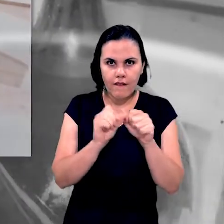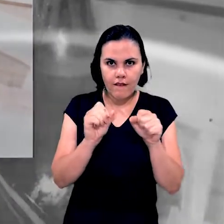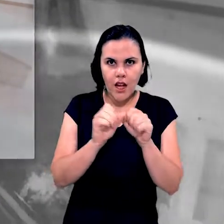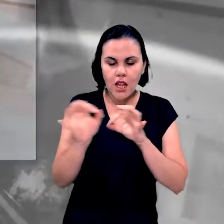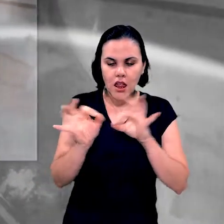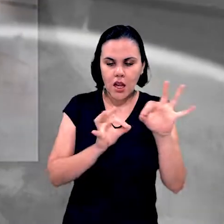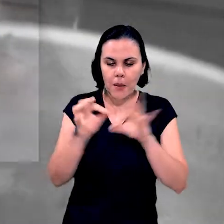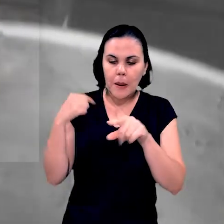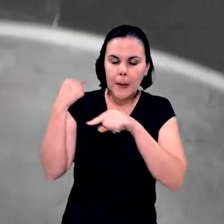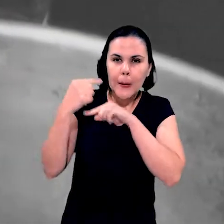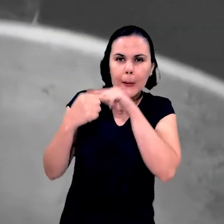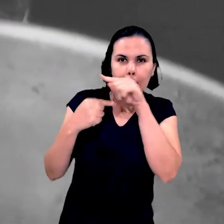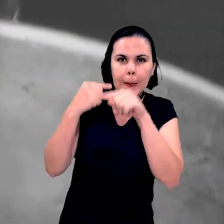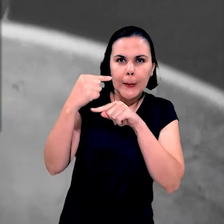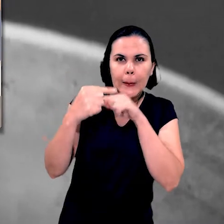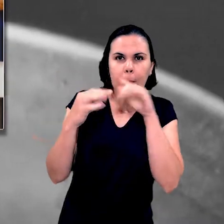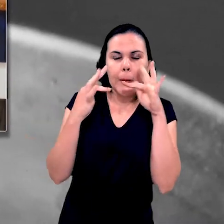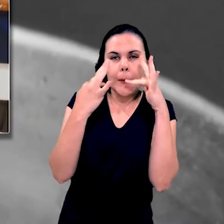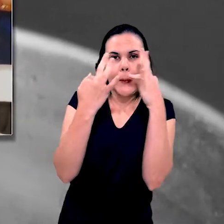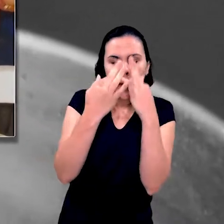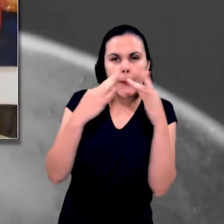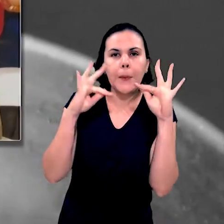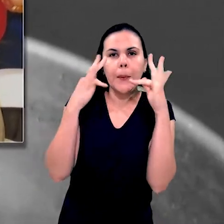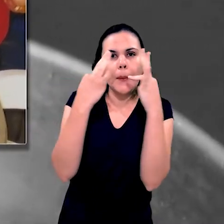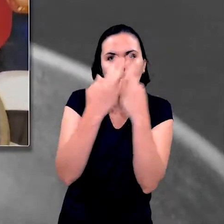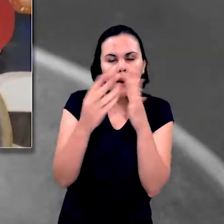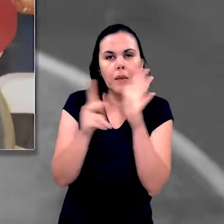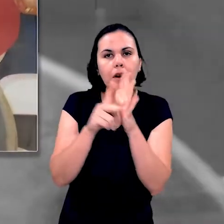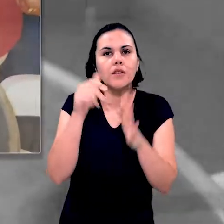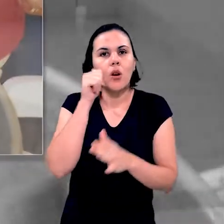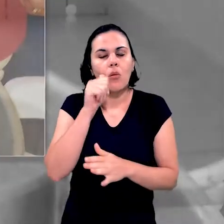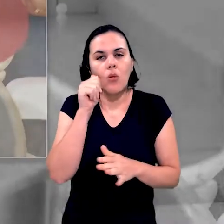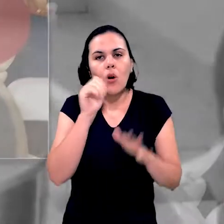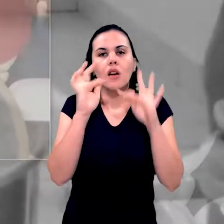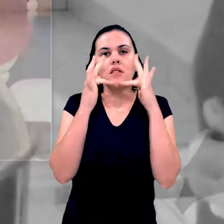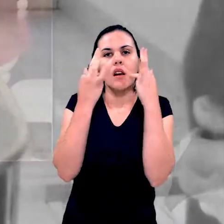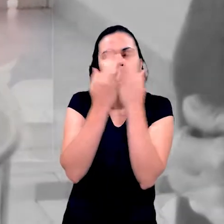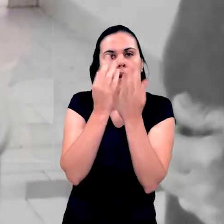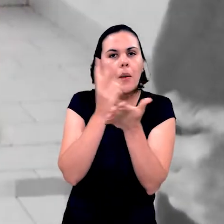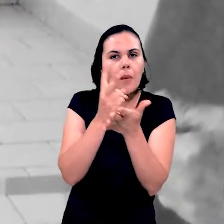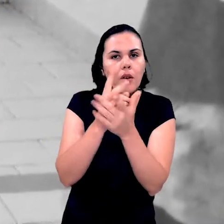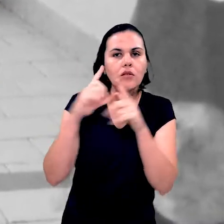que é feito aí, passa de geração em geração pelas mulheres das